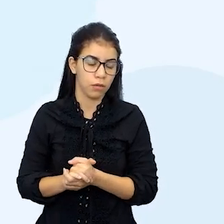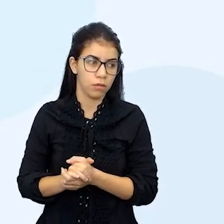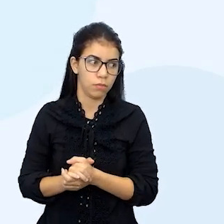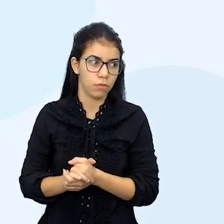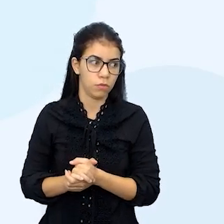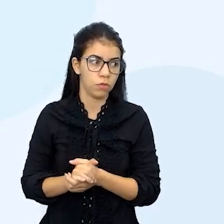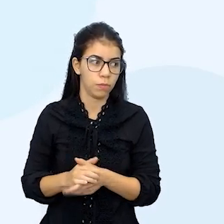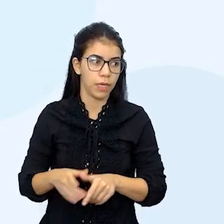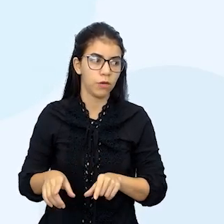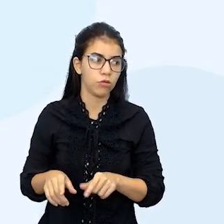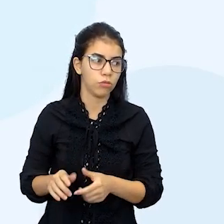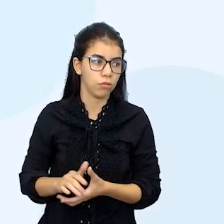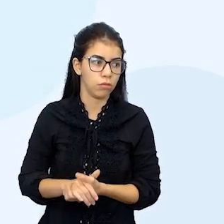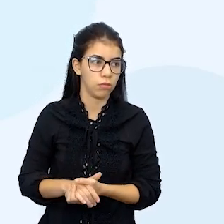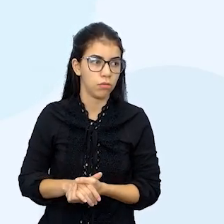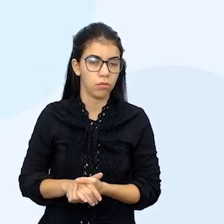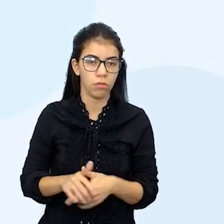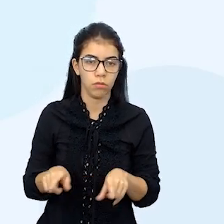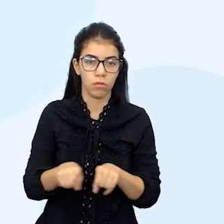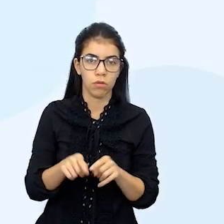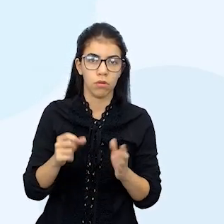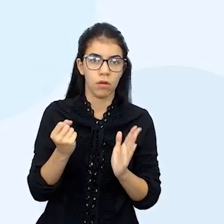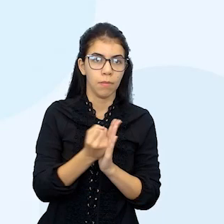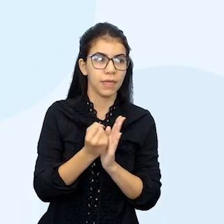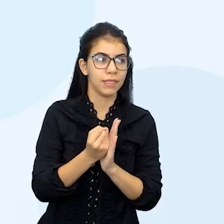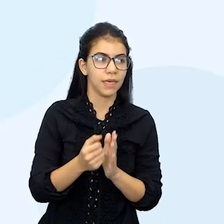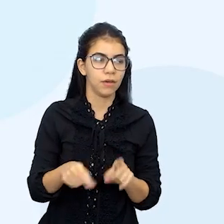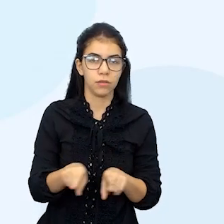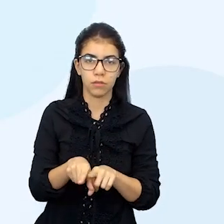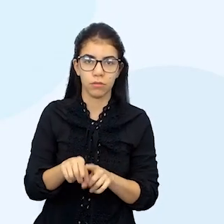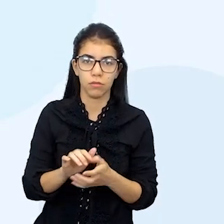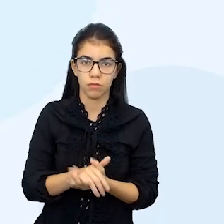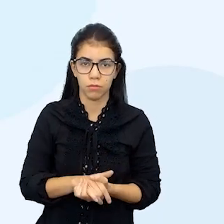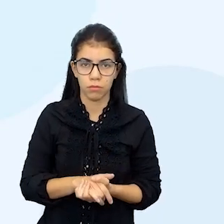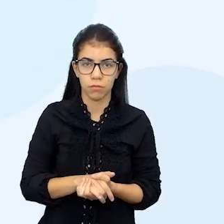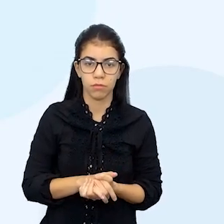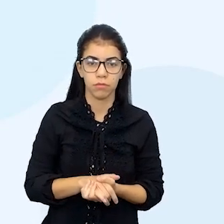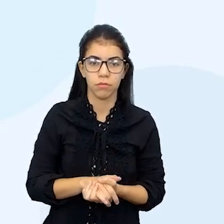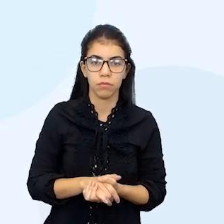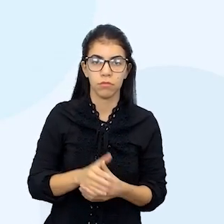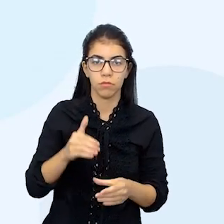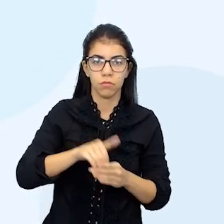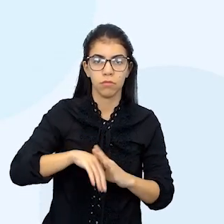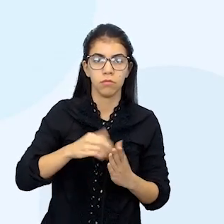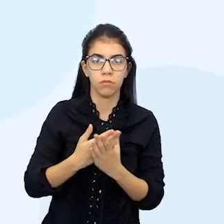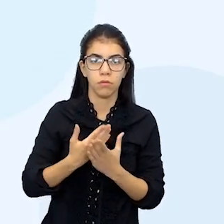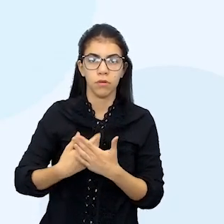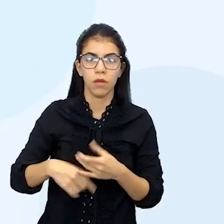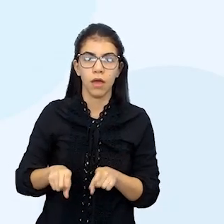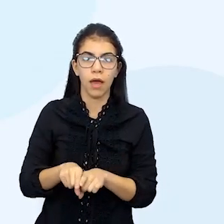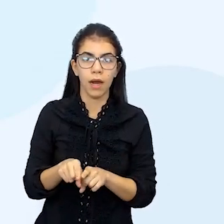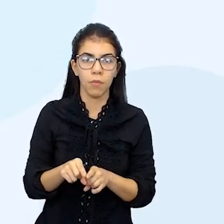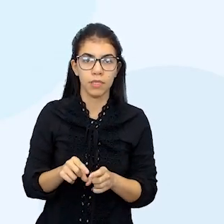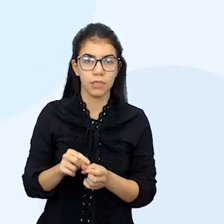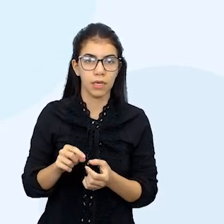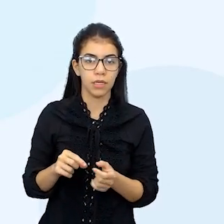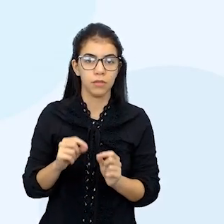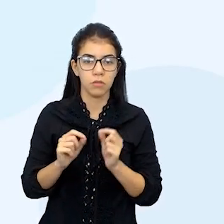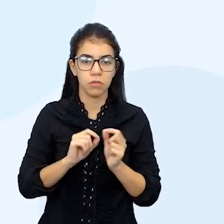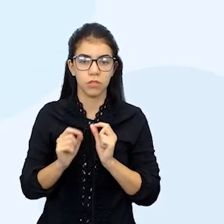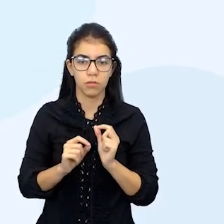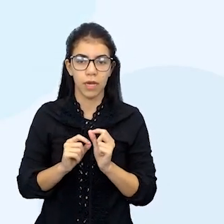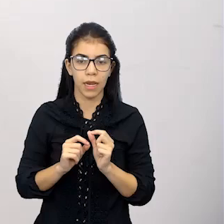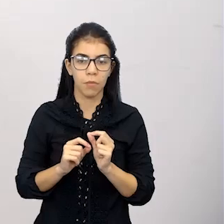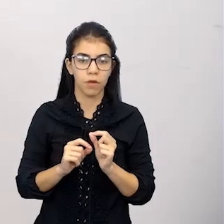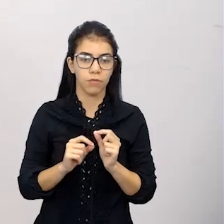vê ainda mais marcante, né? Dentro da escola, né, Daniel? Você falou dessa questão da gente, às